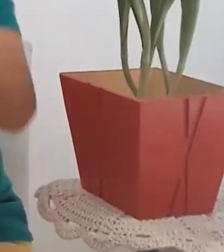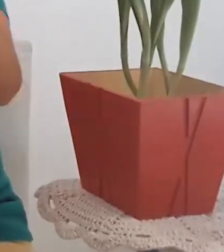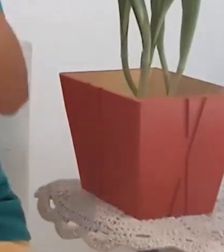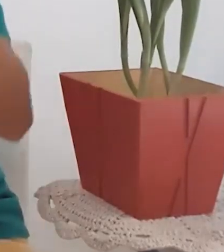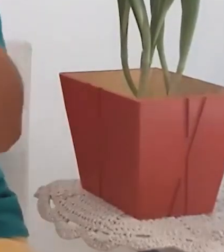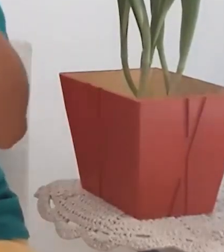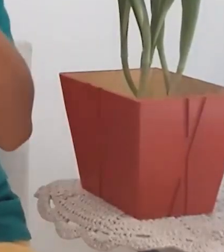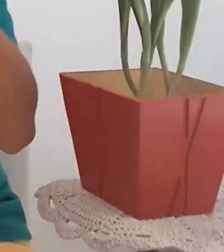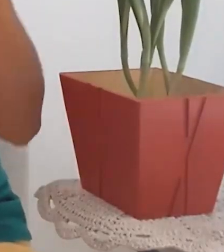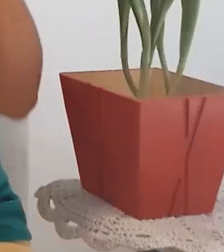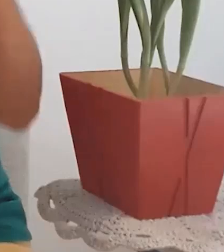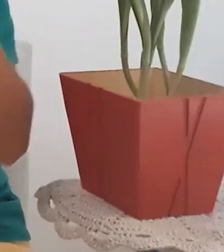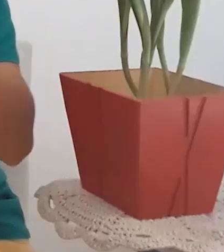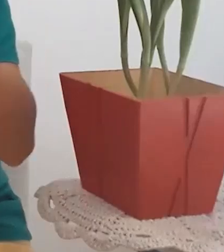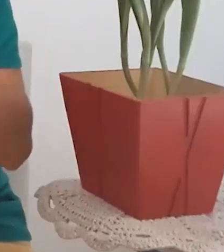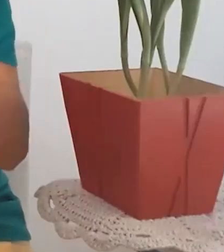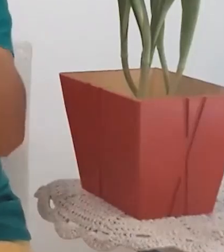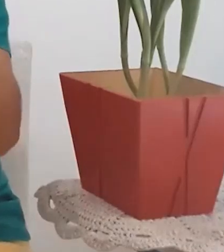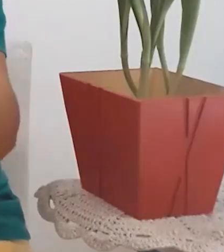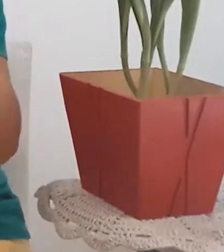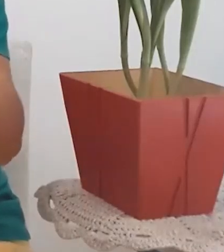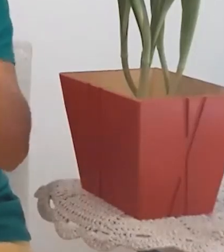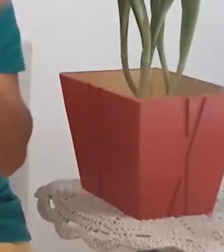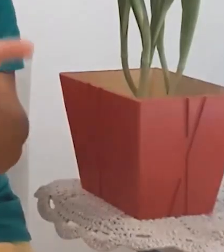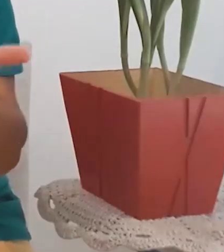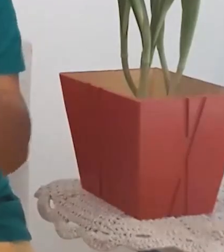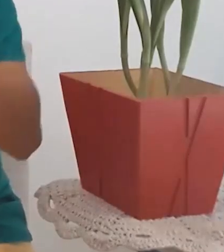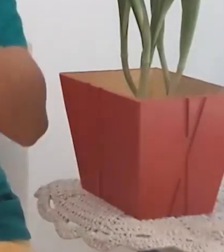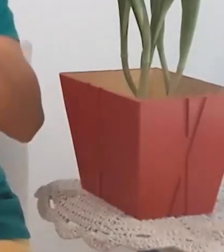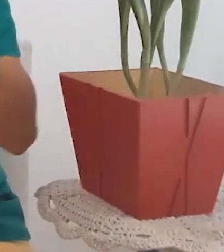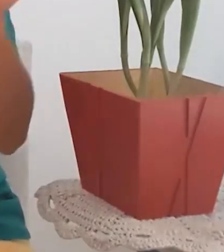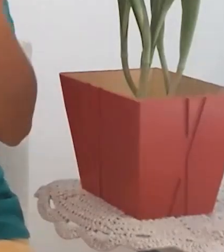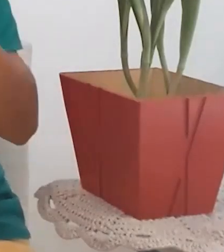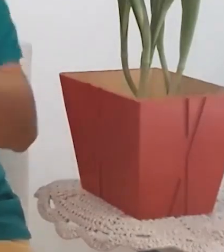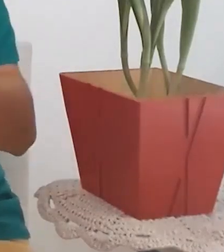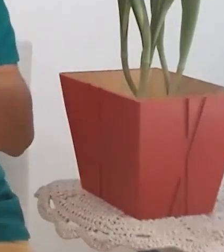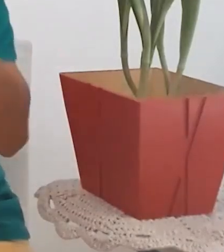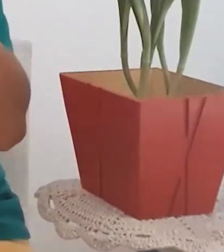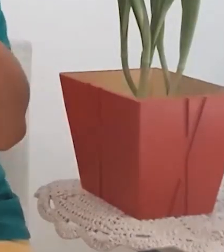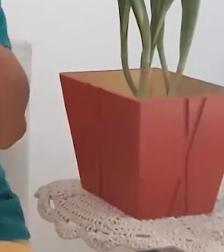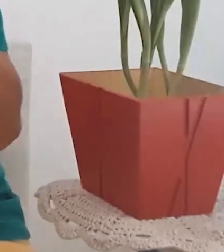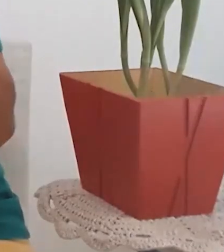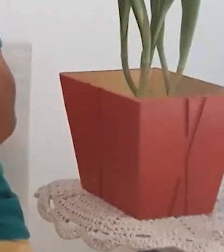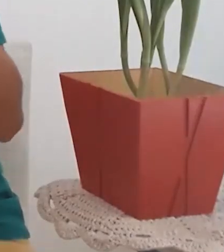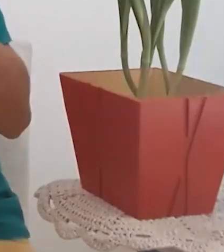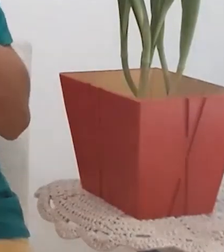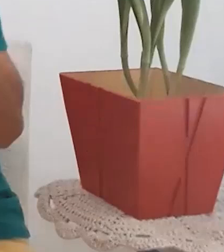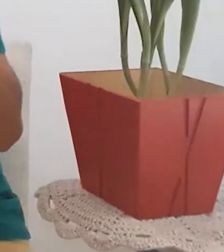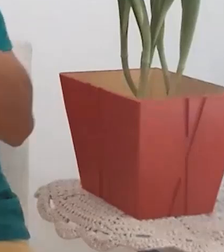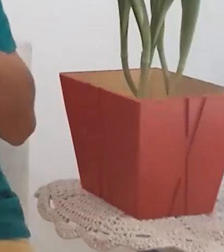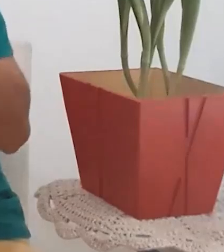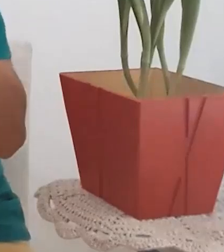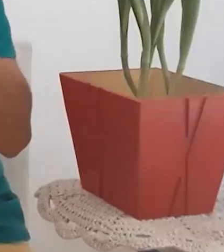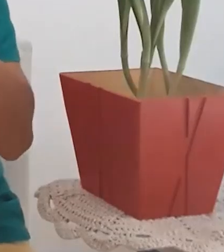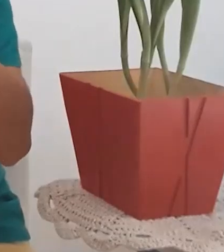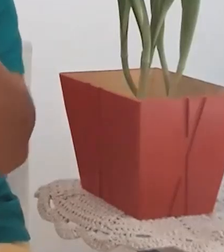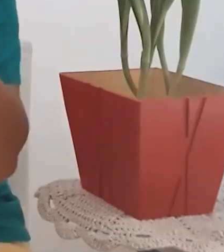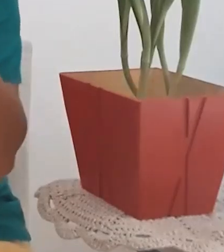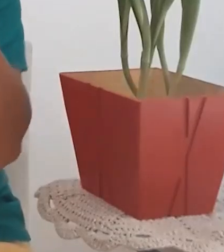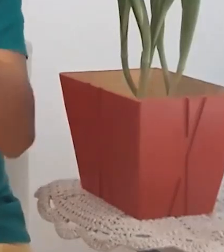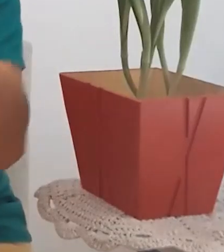É fácil. Então, tenta fazer na sua casa igual também. E se possível,